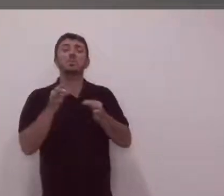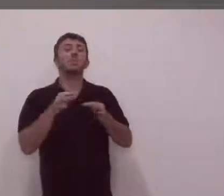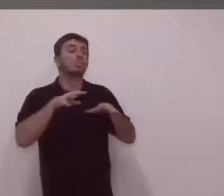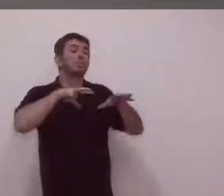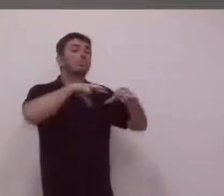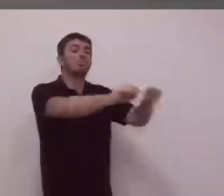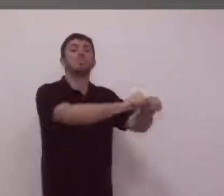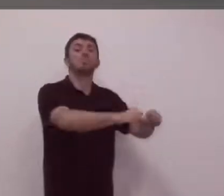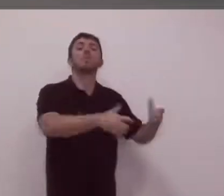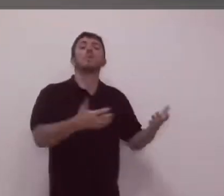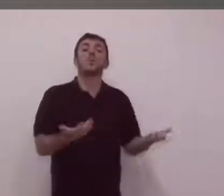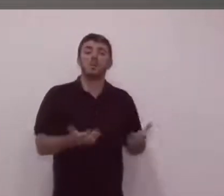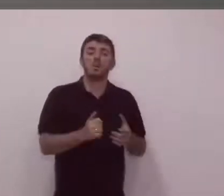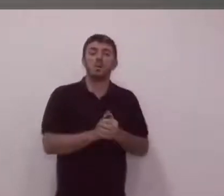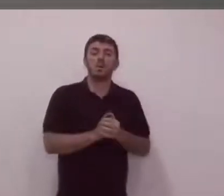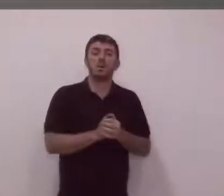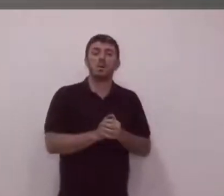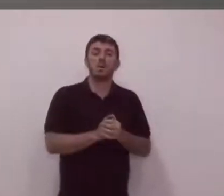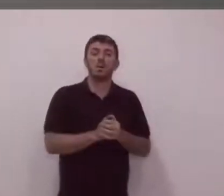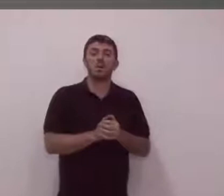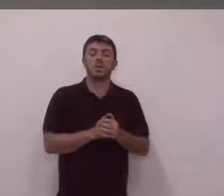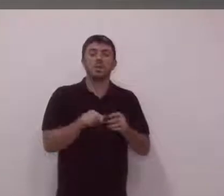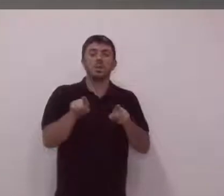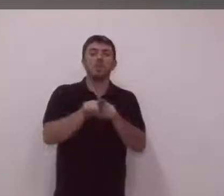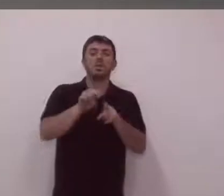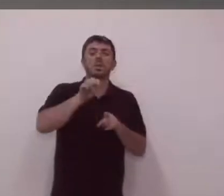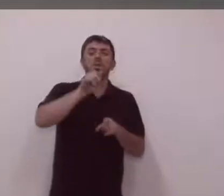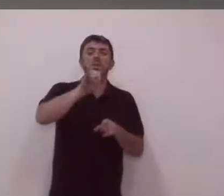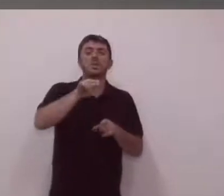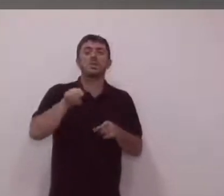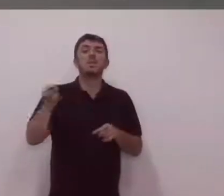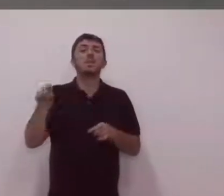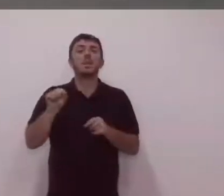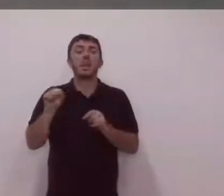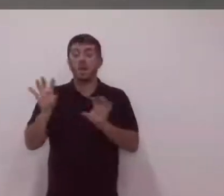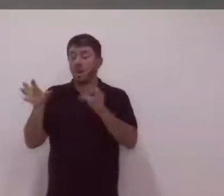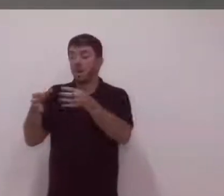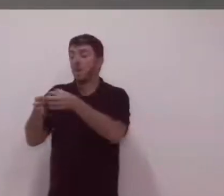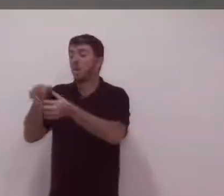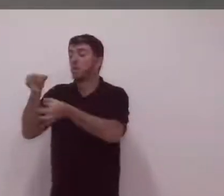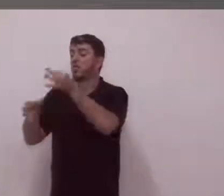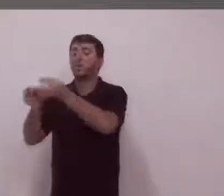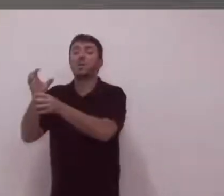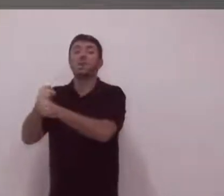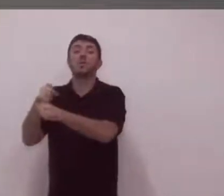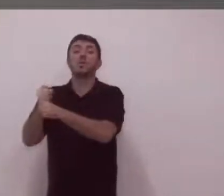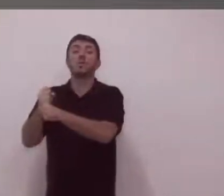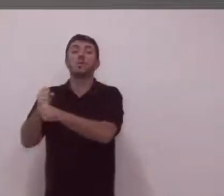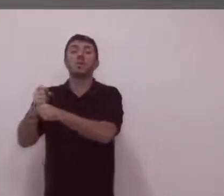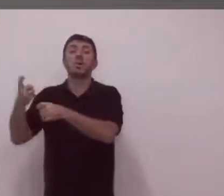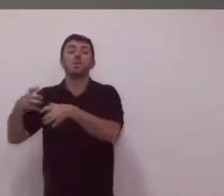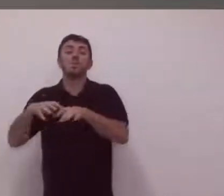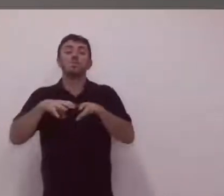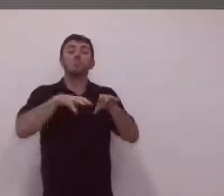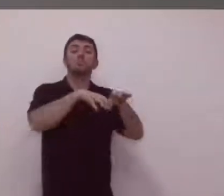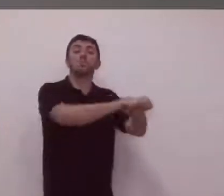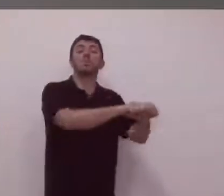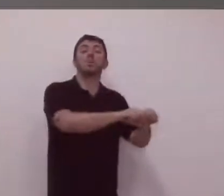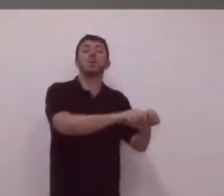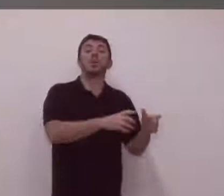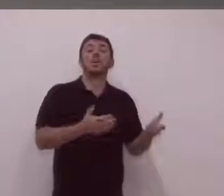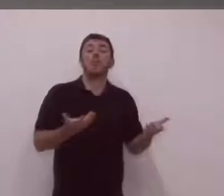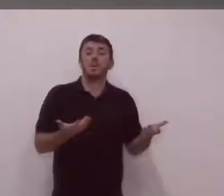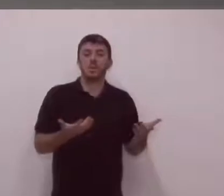e daí se o tribunal de contas reprovar as contas de 2015 e a gente não caçou aí as contas já eram aprovadas